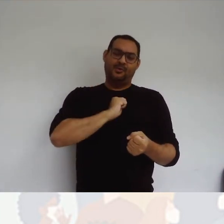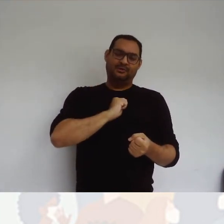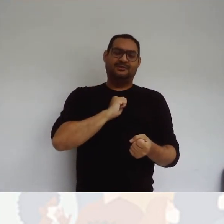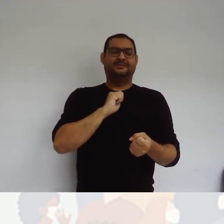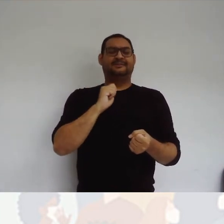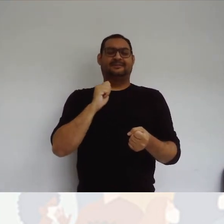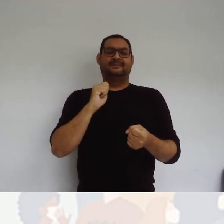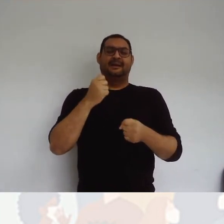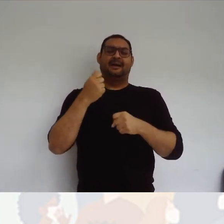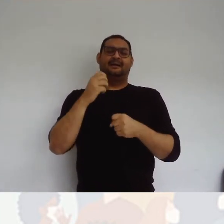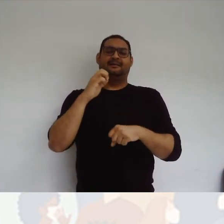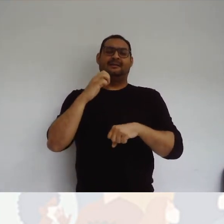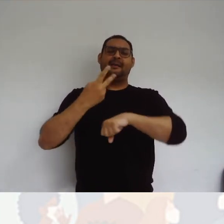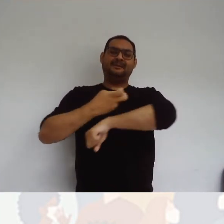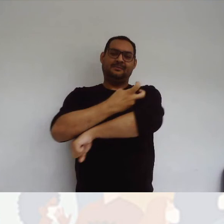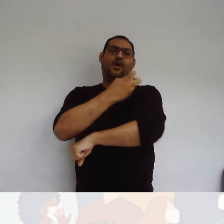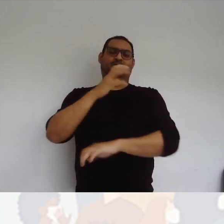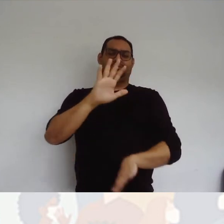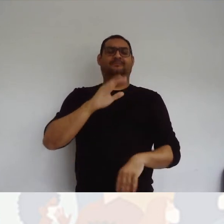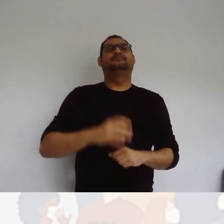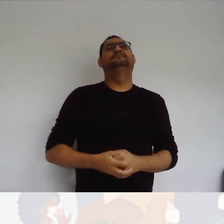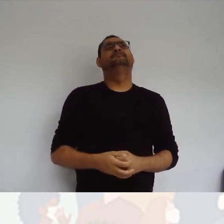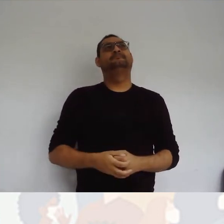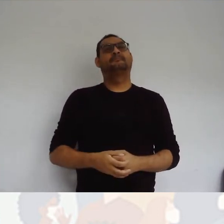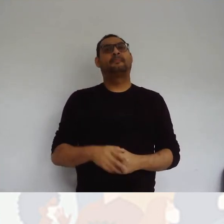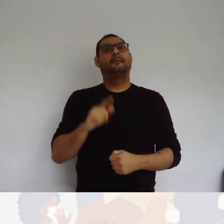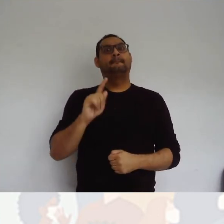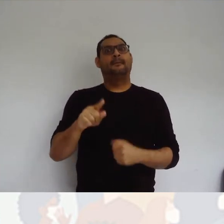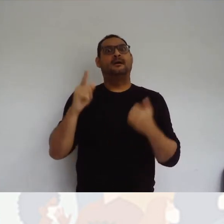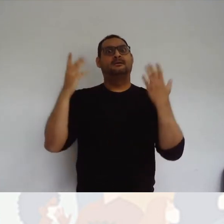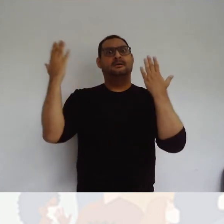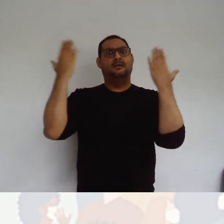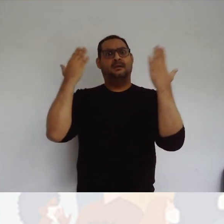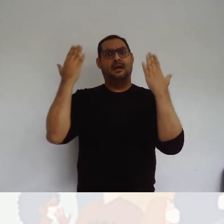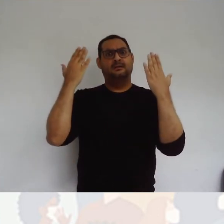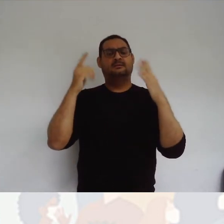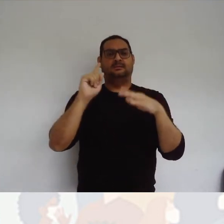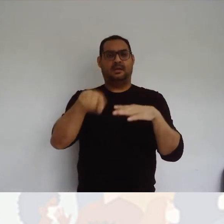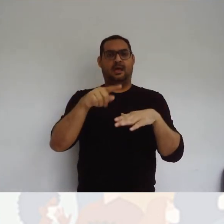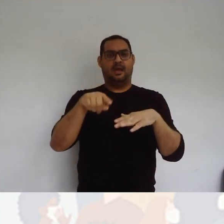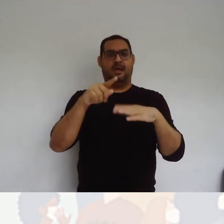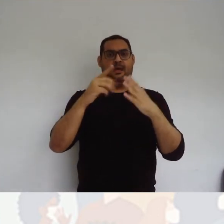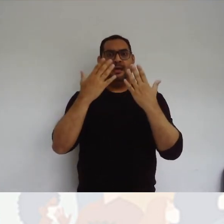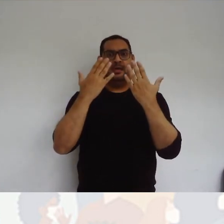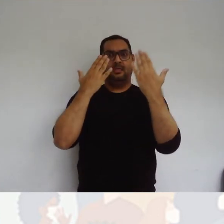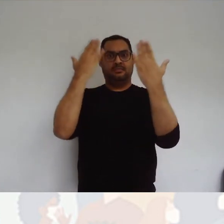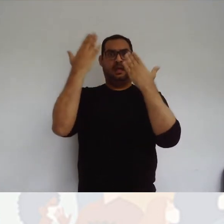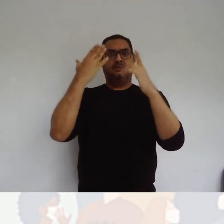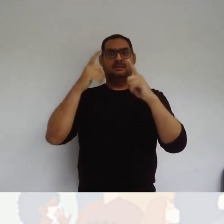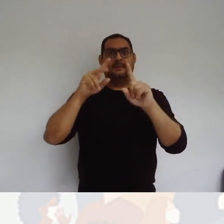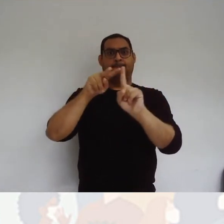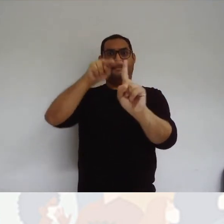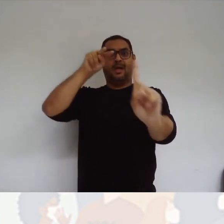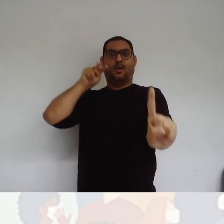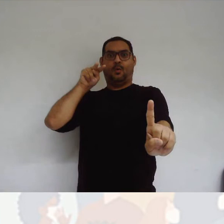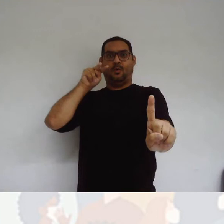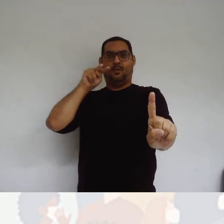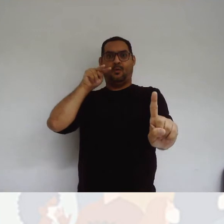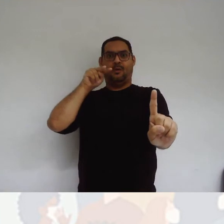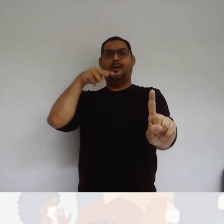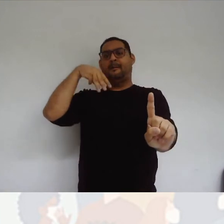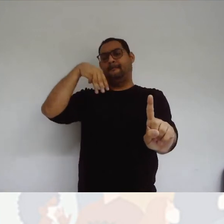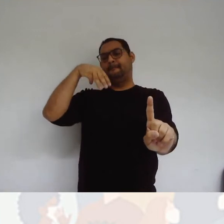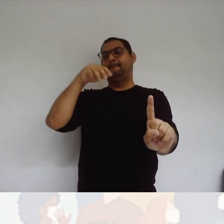De trazer essa análise que é micro e, ao mesmo tempo, macro, né? E isso aí, se a gente pensar na questão